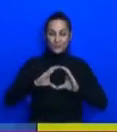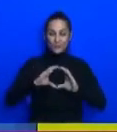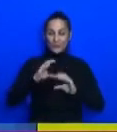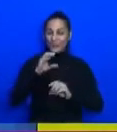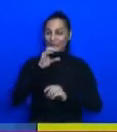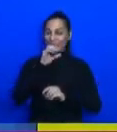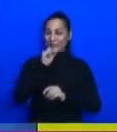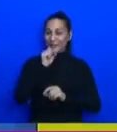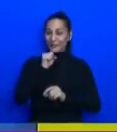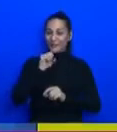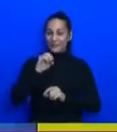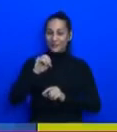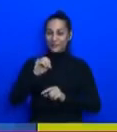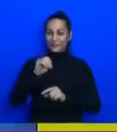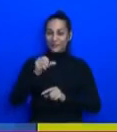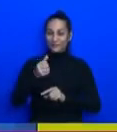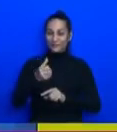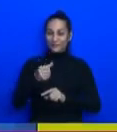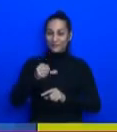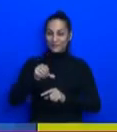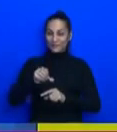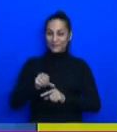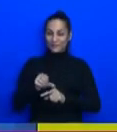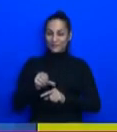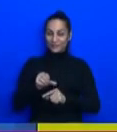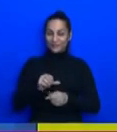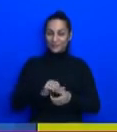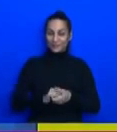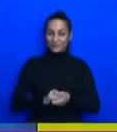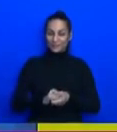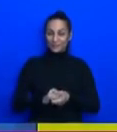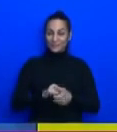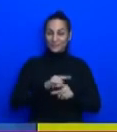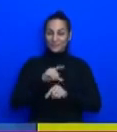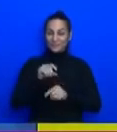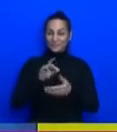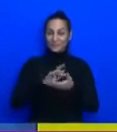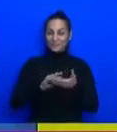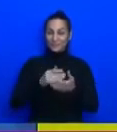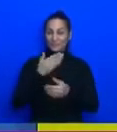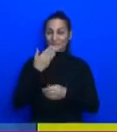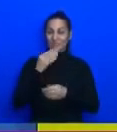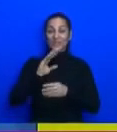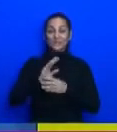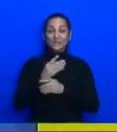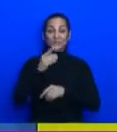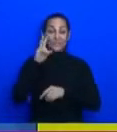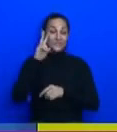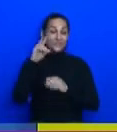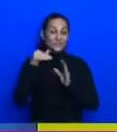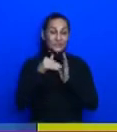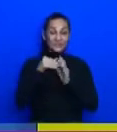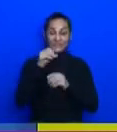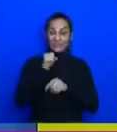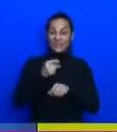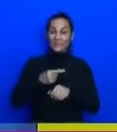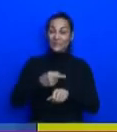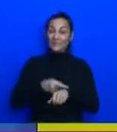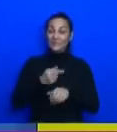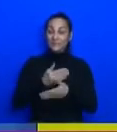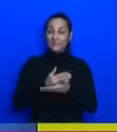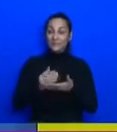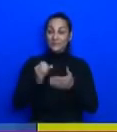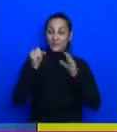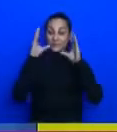laranja 09. Laranja 09. Os sorteios da Lotofácil ocorrem de segunda a sábado a partir das